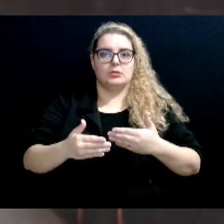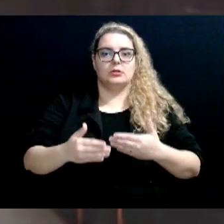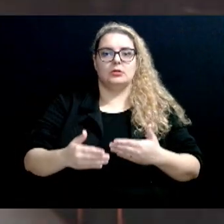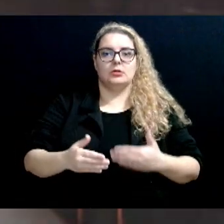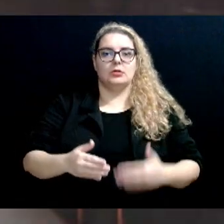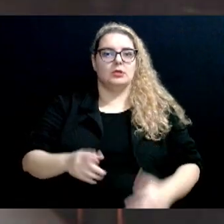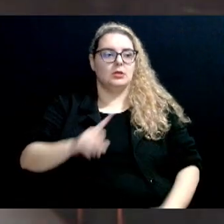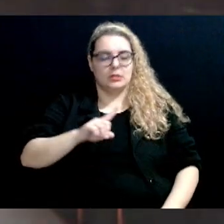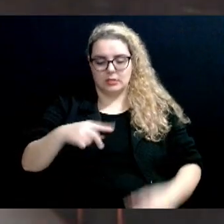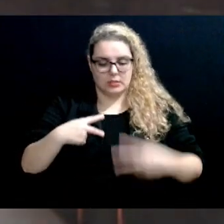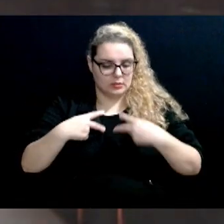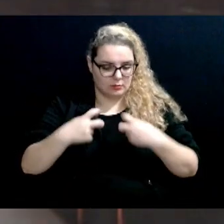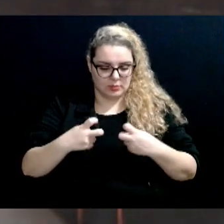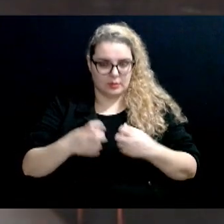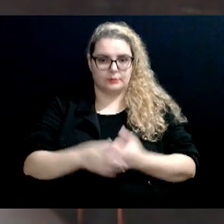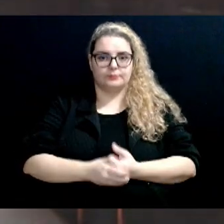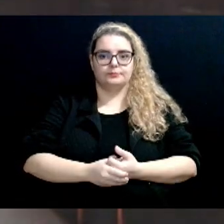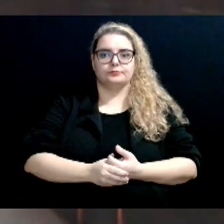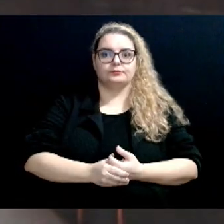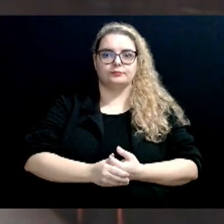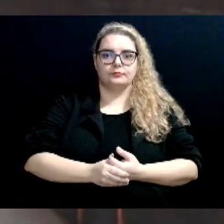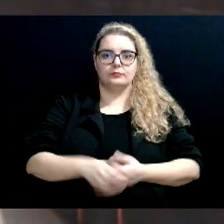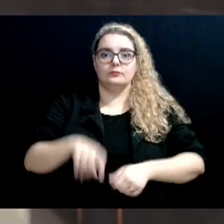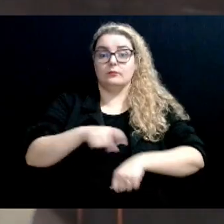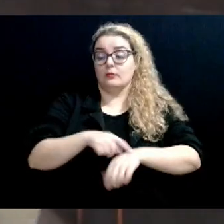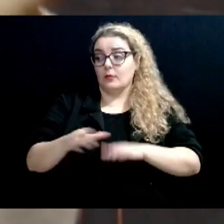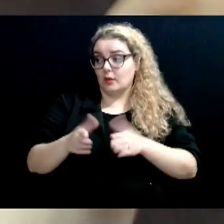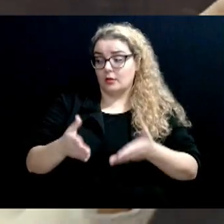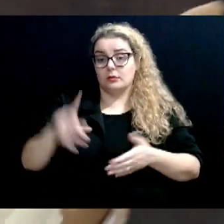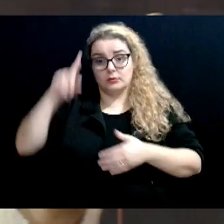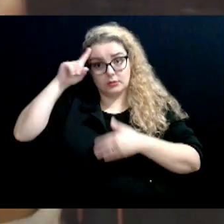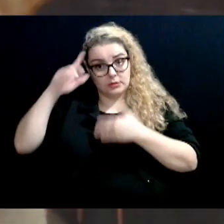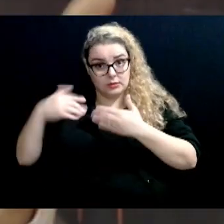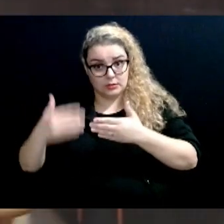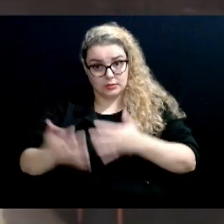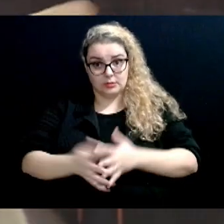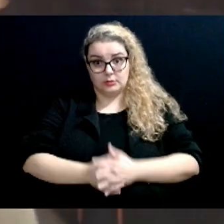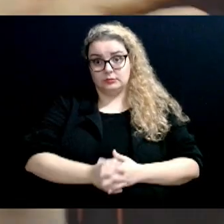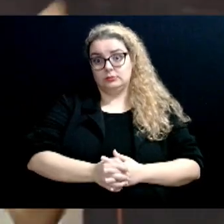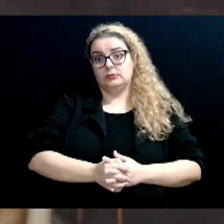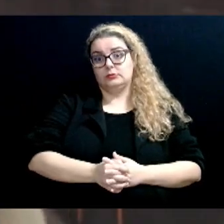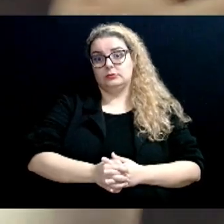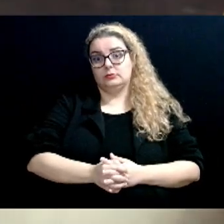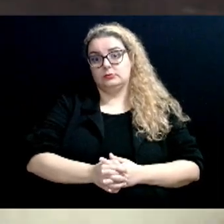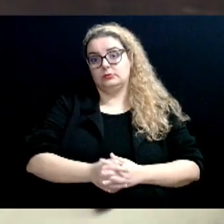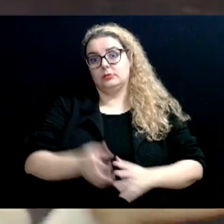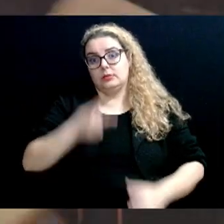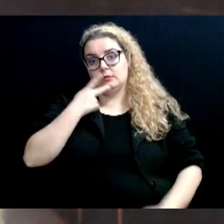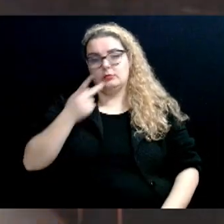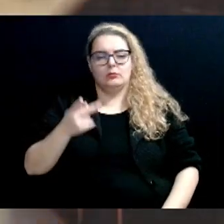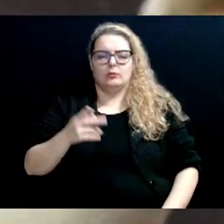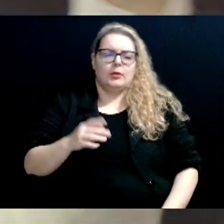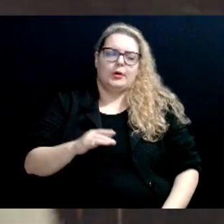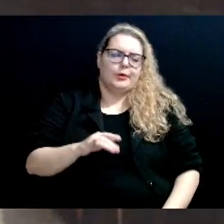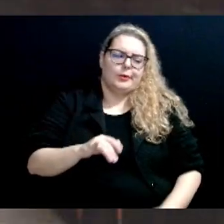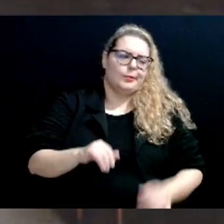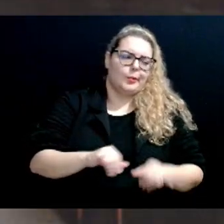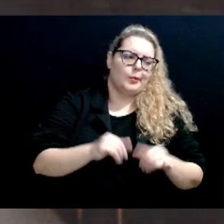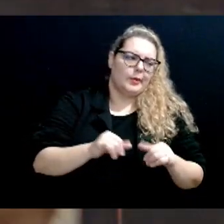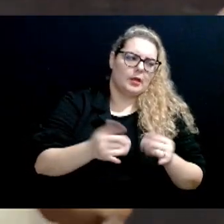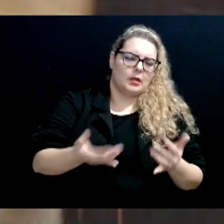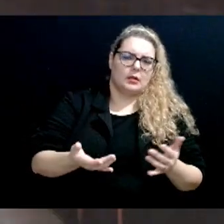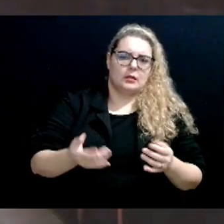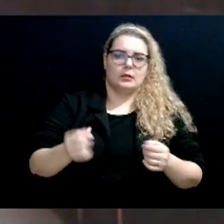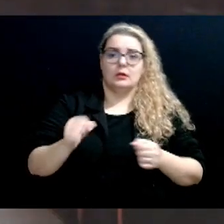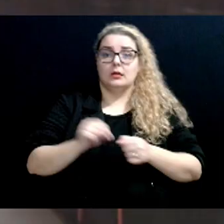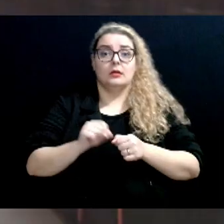percebe, e aí numa situação corriqueira dessa aí, ou vamos dizer assim, tola, né, boba, que ela faria numa boa.